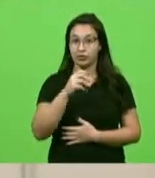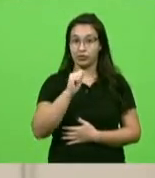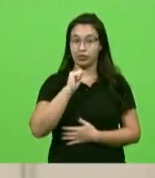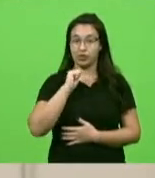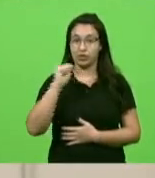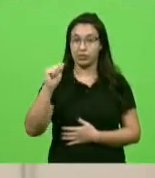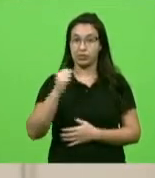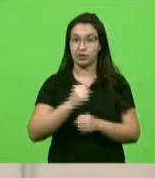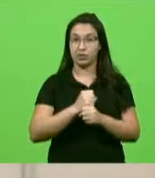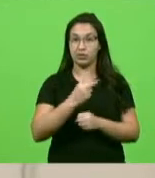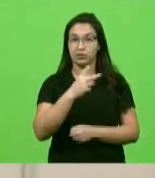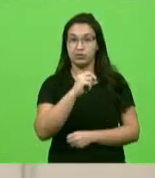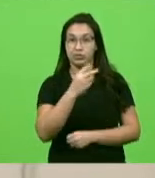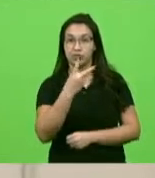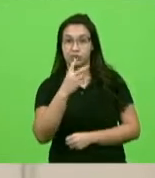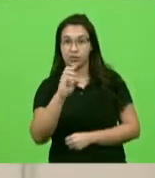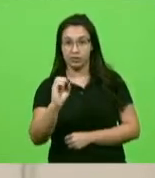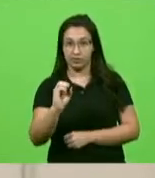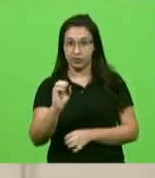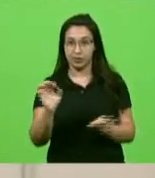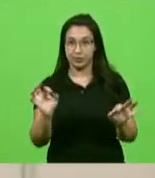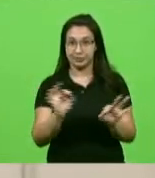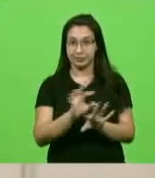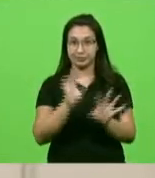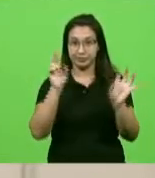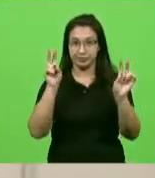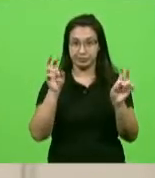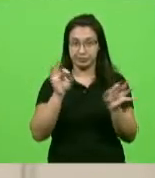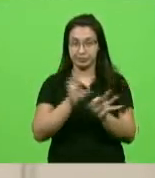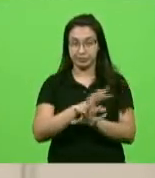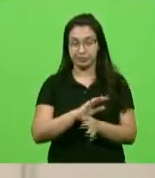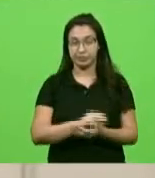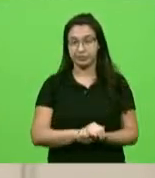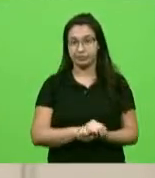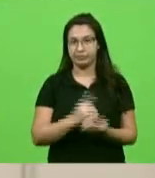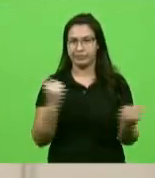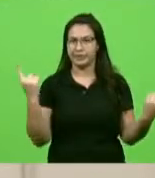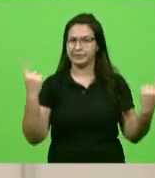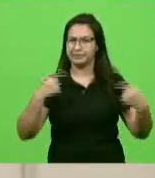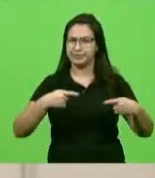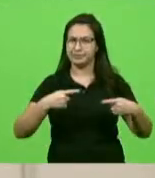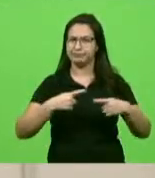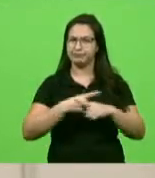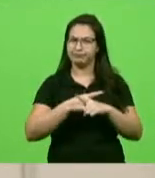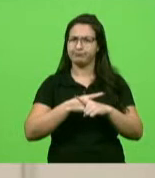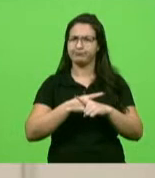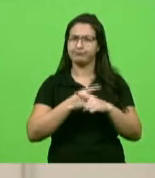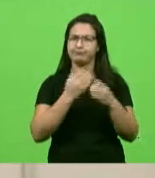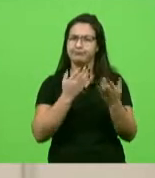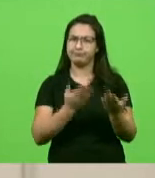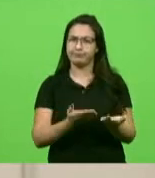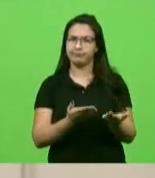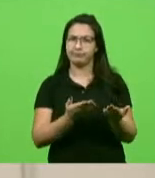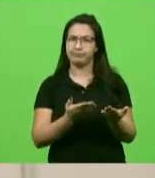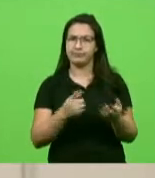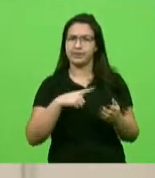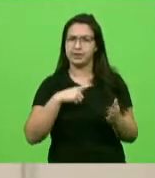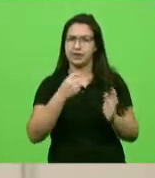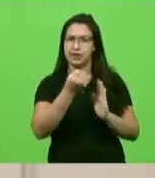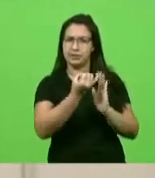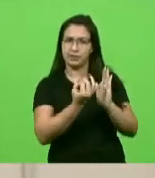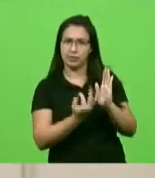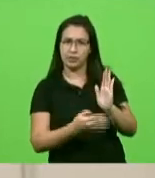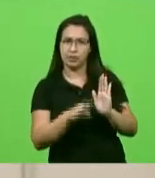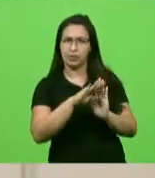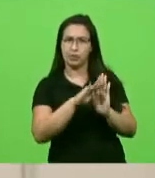abril de 2020, fecha aspas, o que vai de encontro com os demais indícios probatórios existentes nos autos. Haja